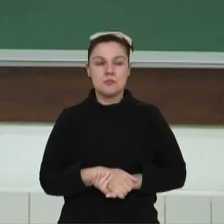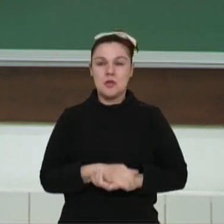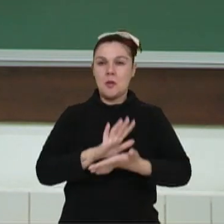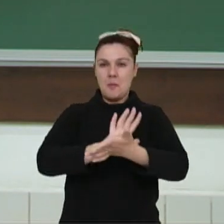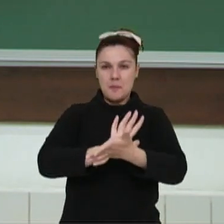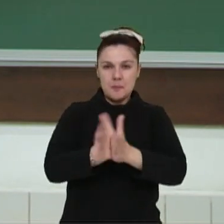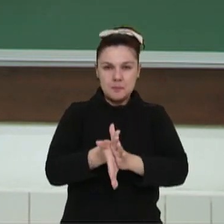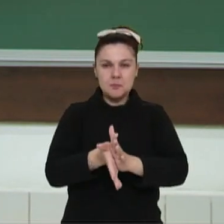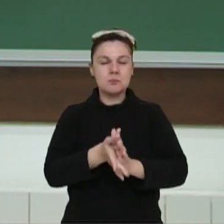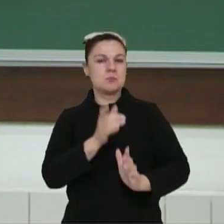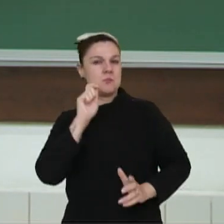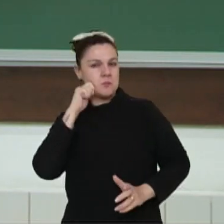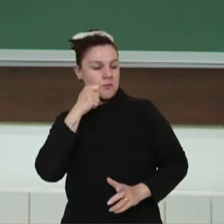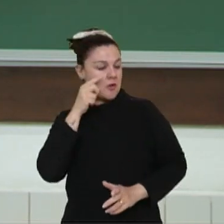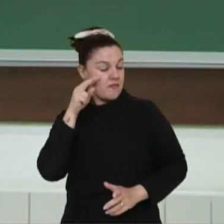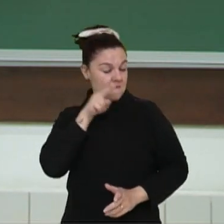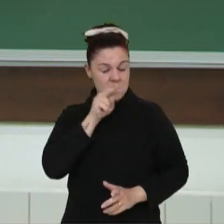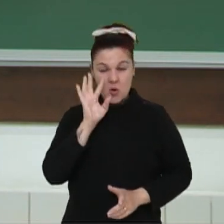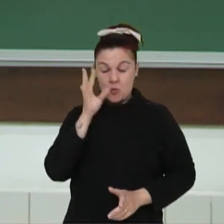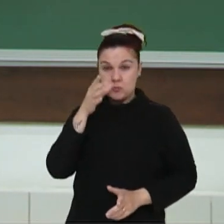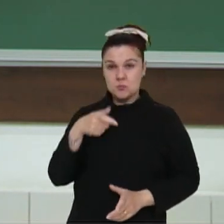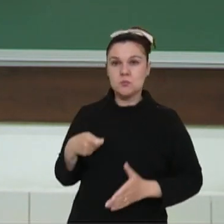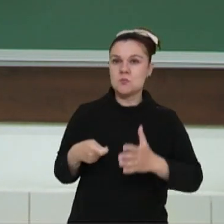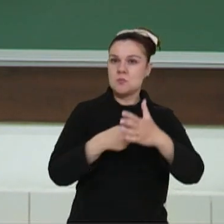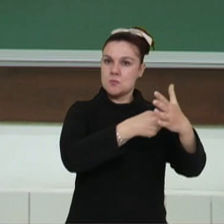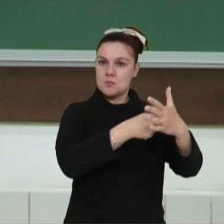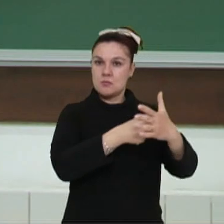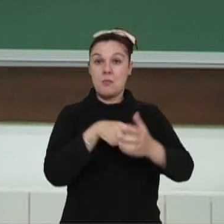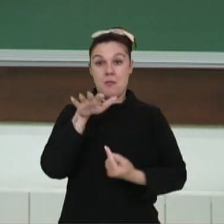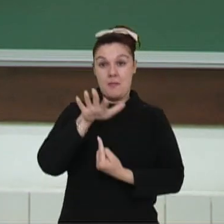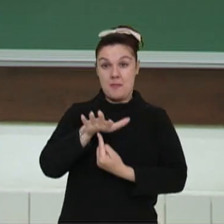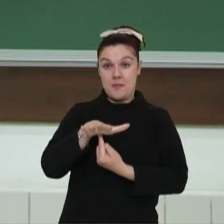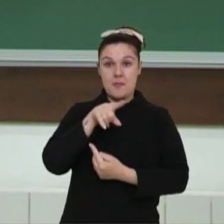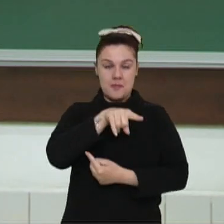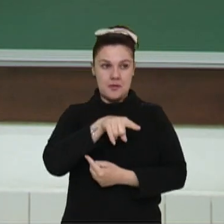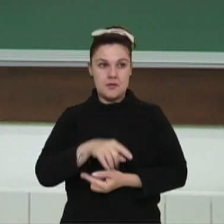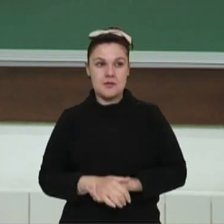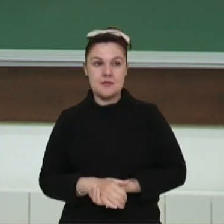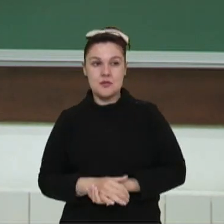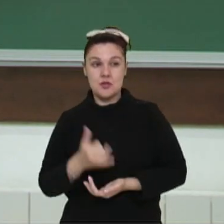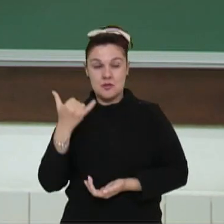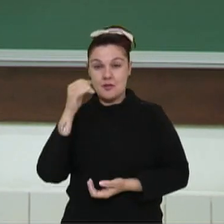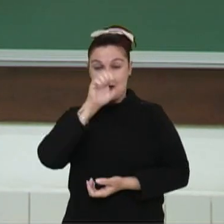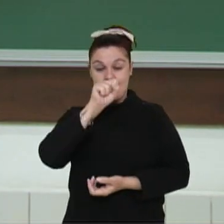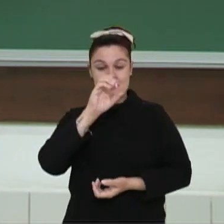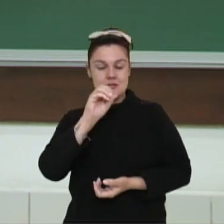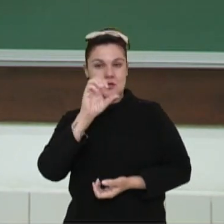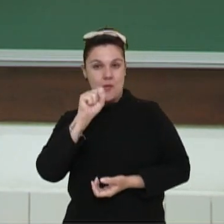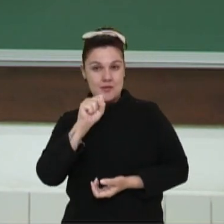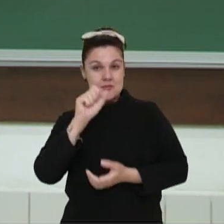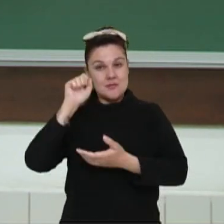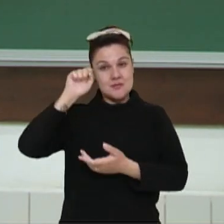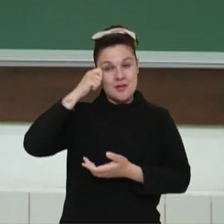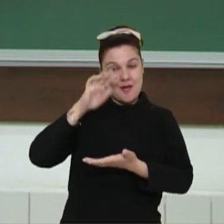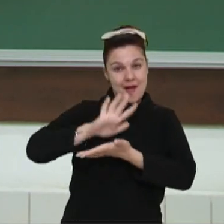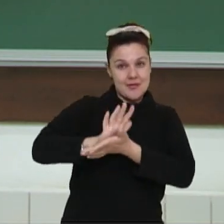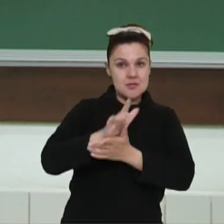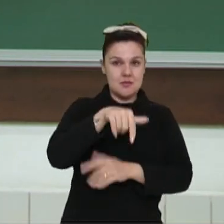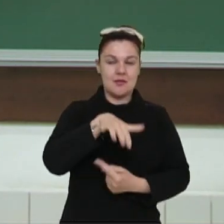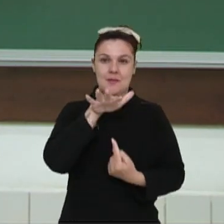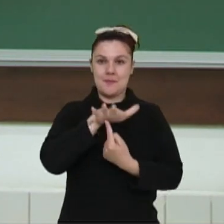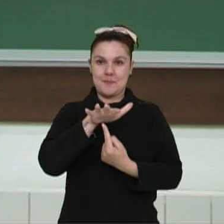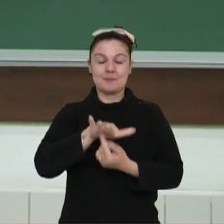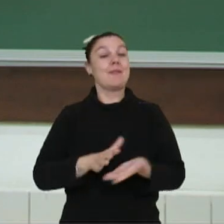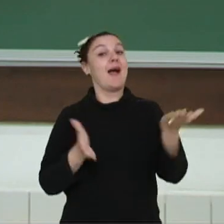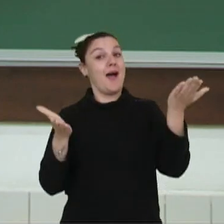sofreu algum tipo de racismo, viu acontecer, denuncie. Paraná, tá? Diz que é SOS Racismo no Paraná. Tá, vamos